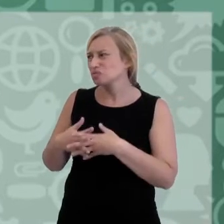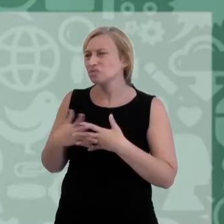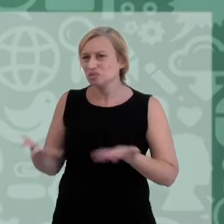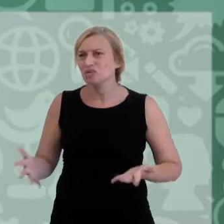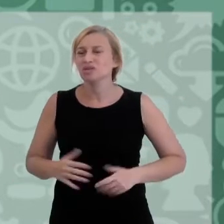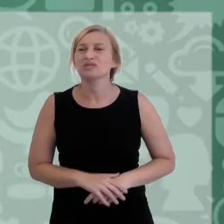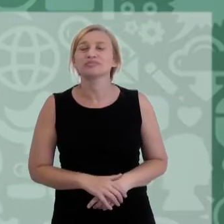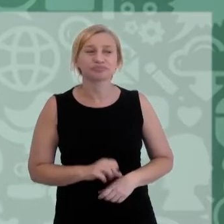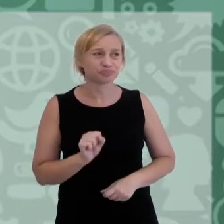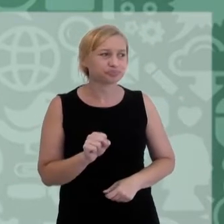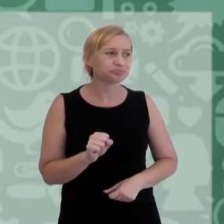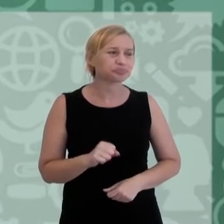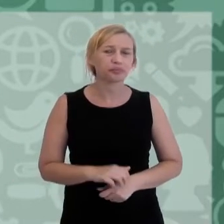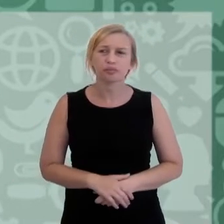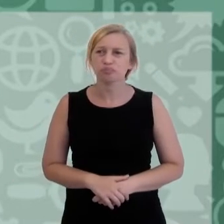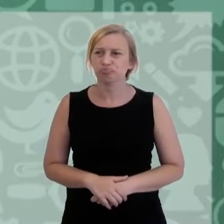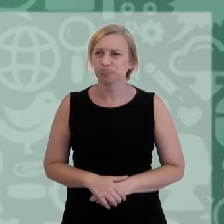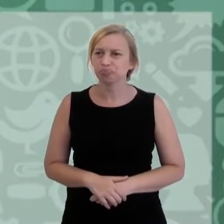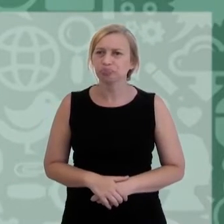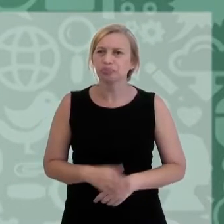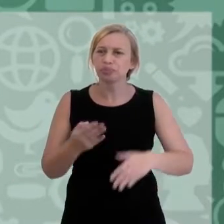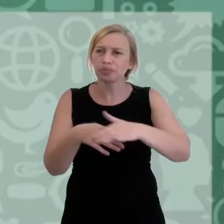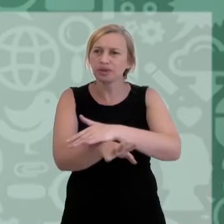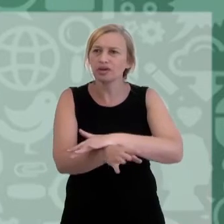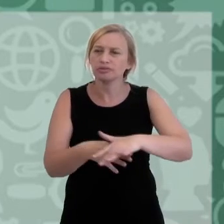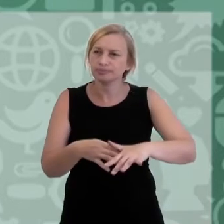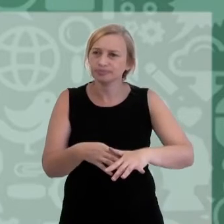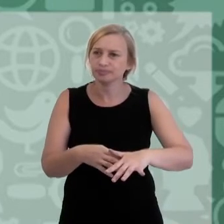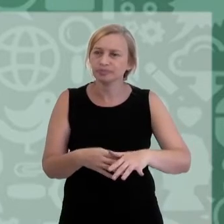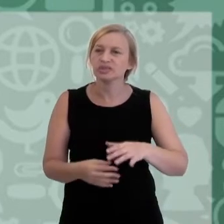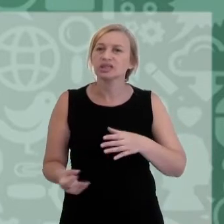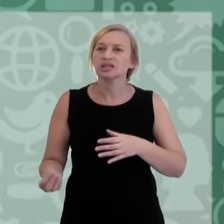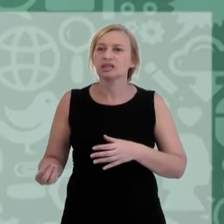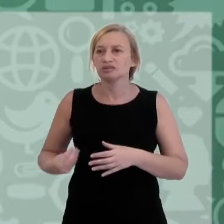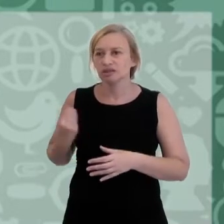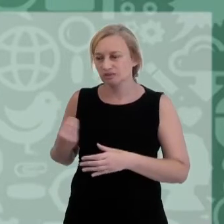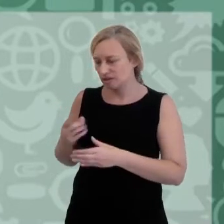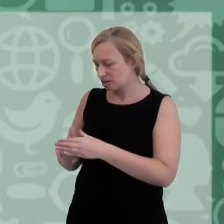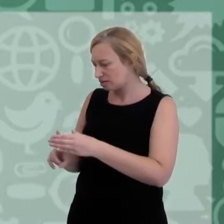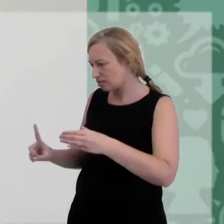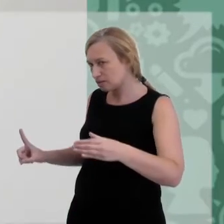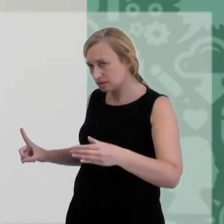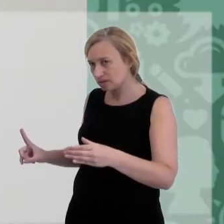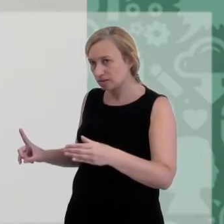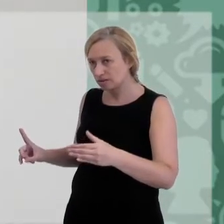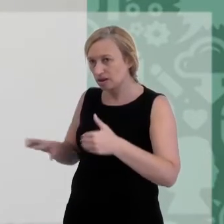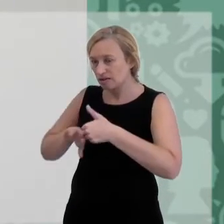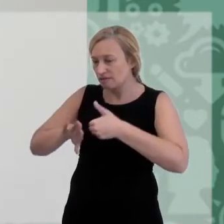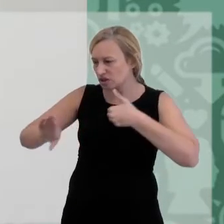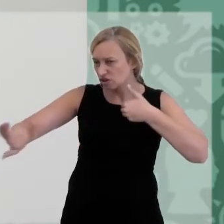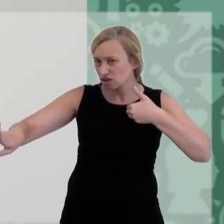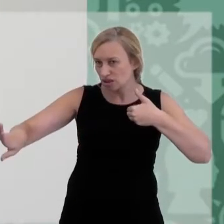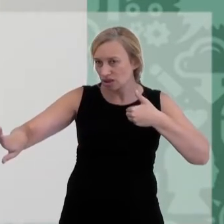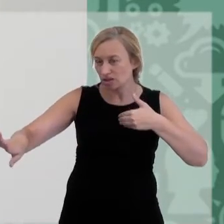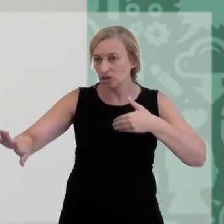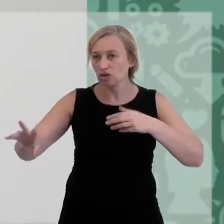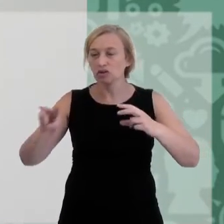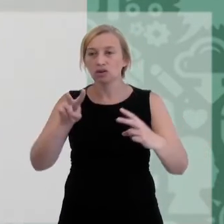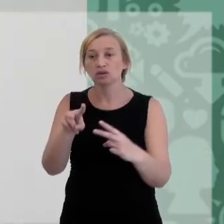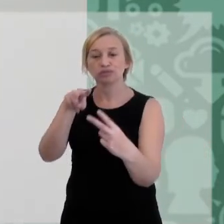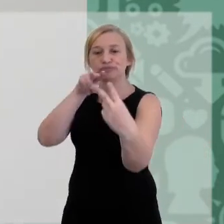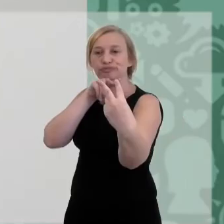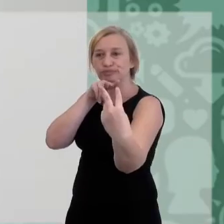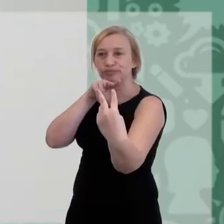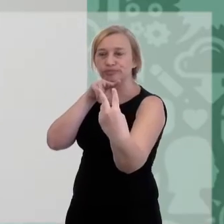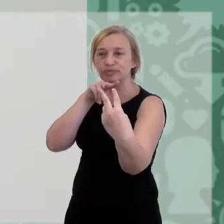né? A gente teve que se acostumar a estar no isolamento, a estar distante, a ter conexões virtuais,